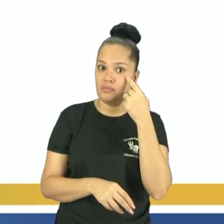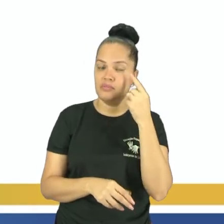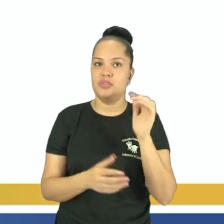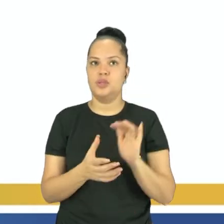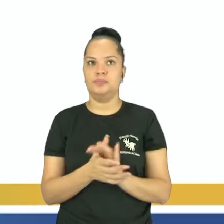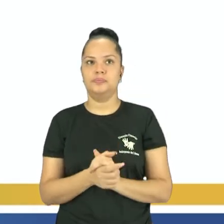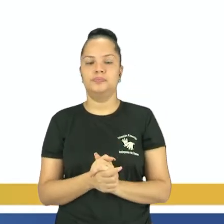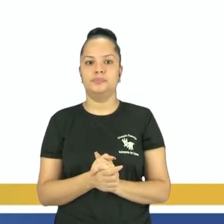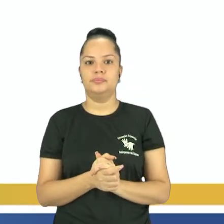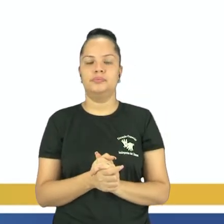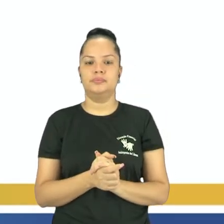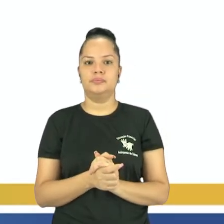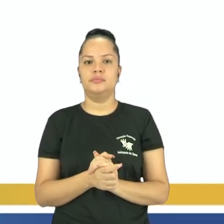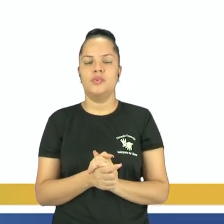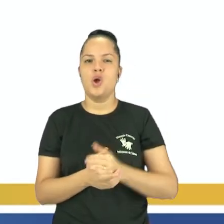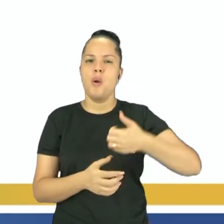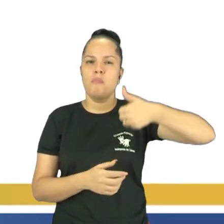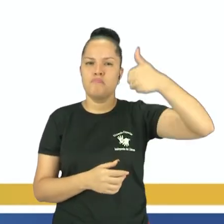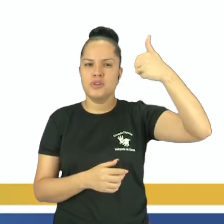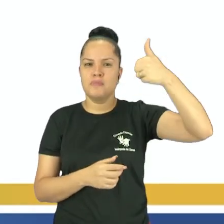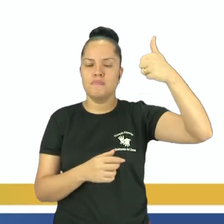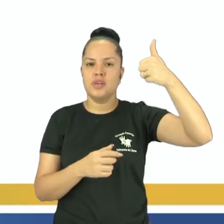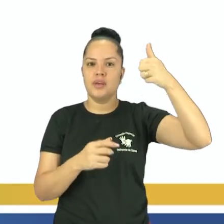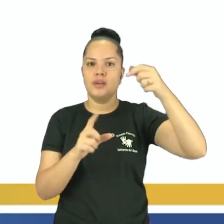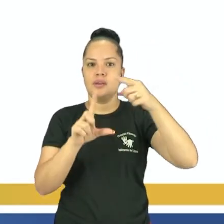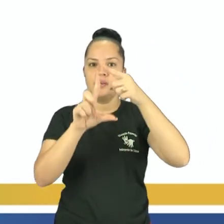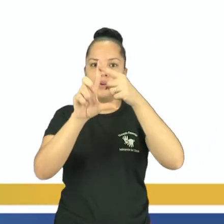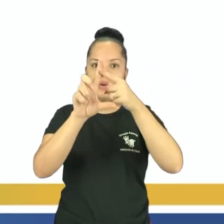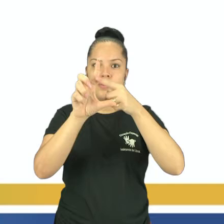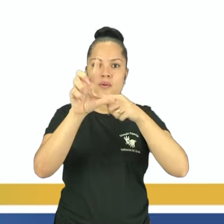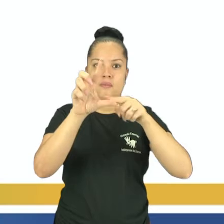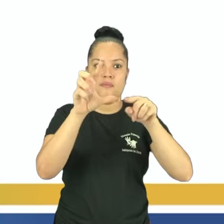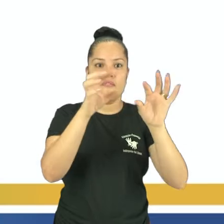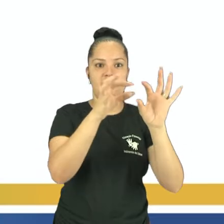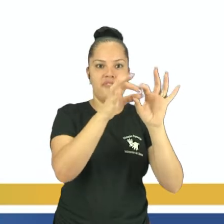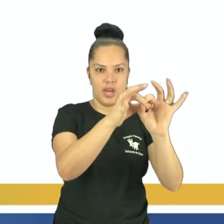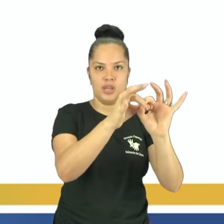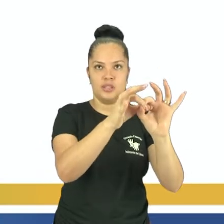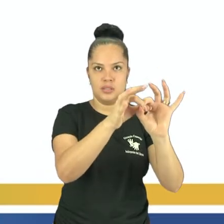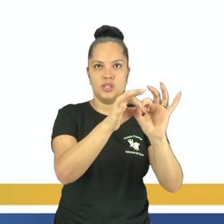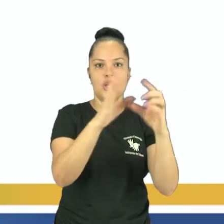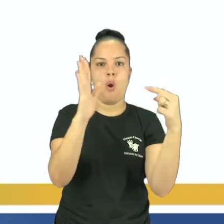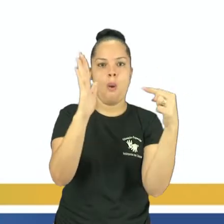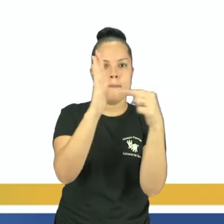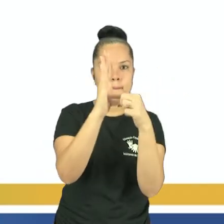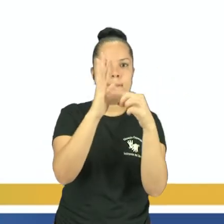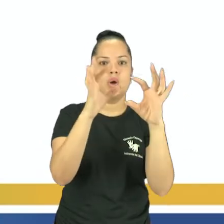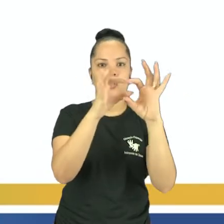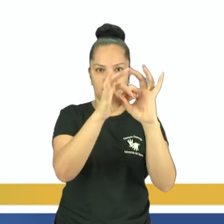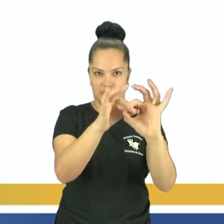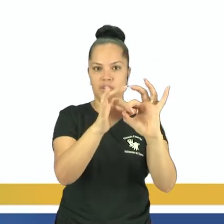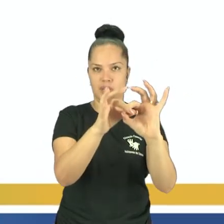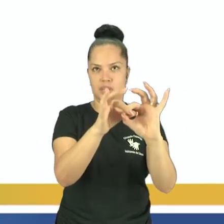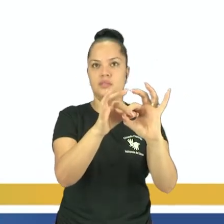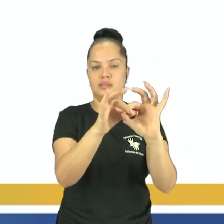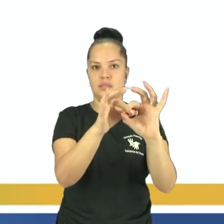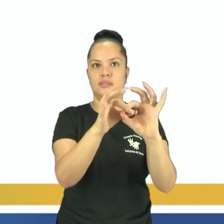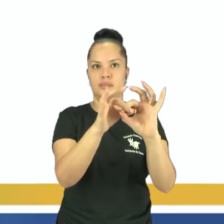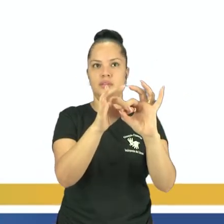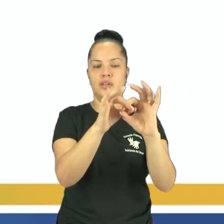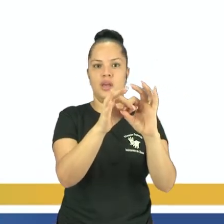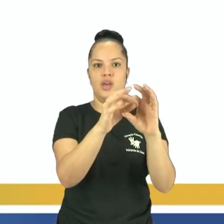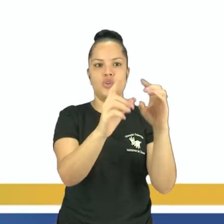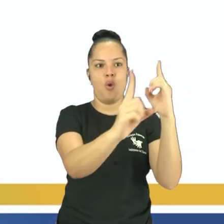aí desses elementos. Primeiro, vamos conhecer o vértice, né? Estão vendo aí na nossa figura o vértice? Esse pontinho aí, ó, que é um pontinho